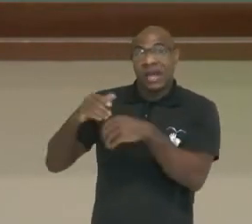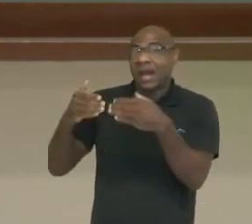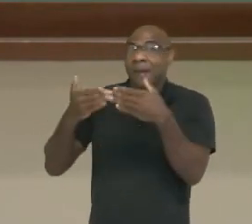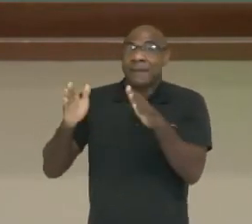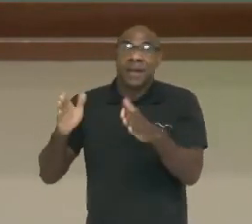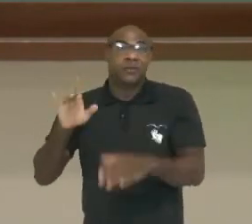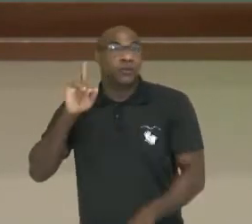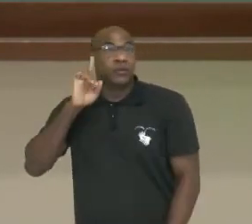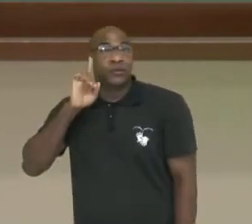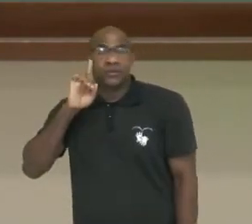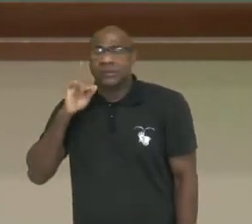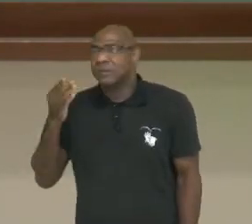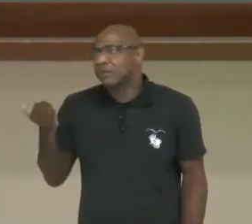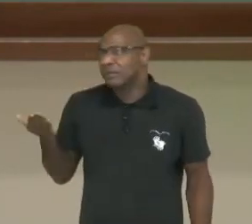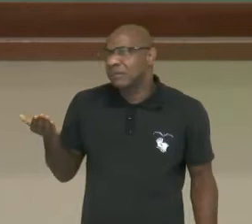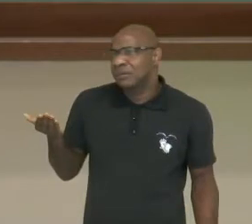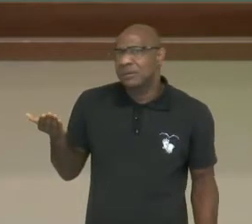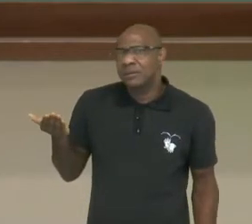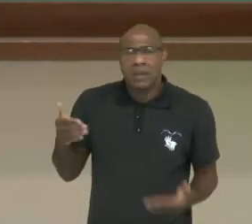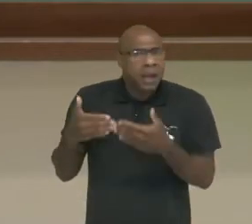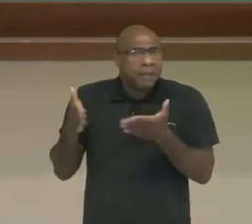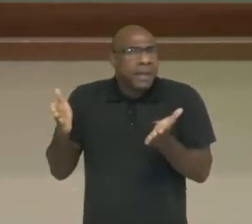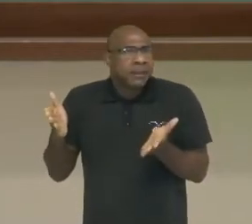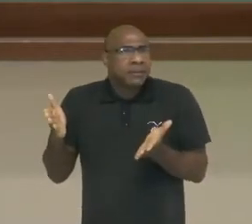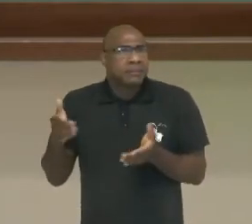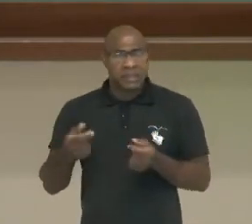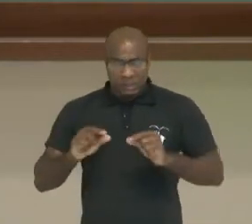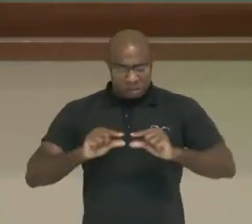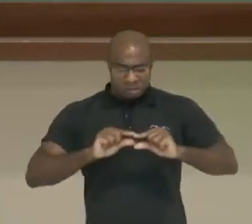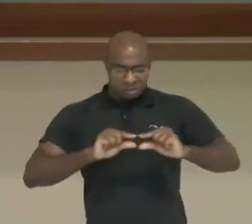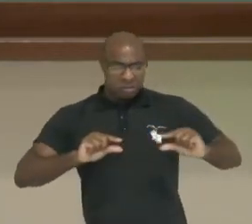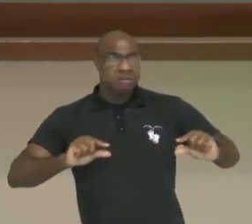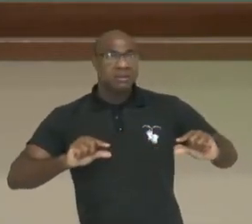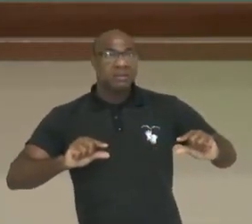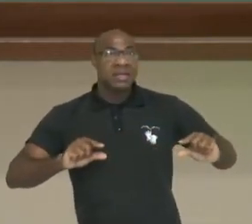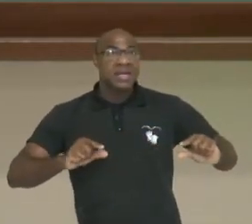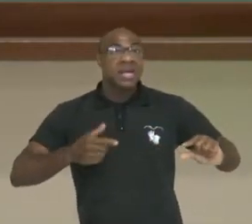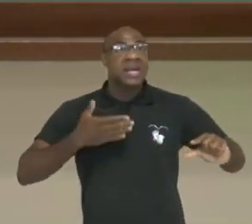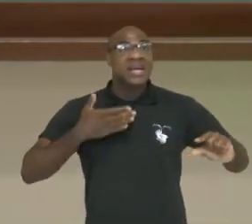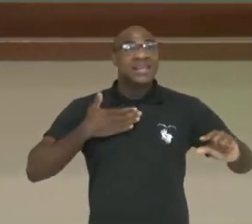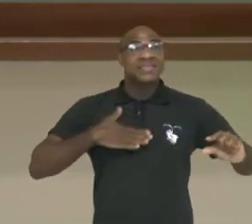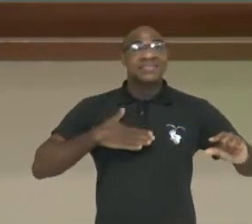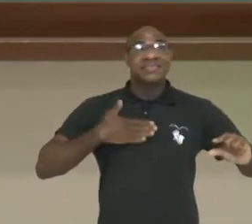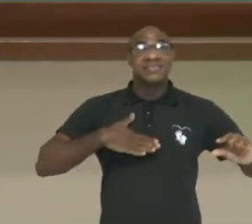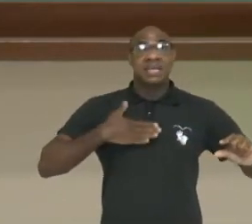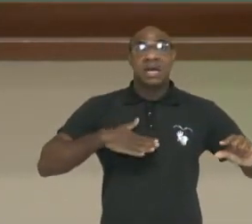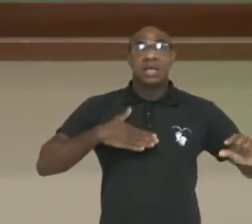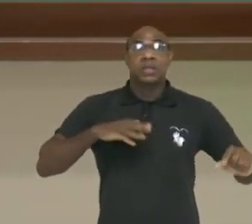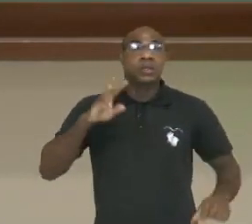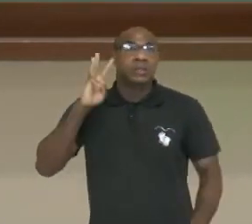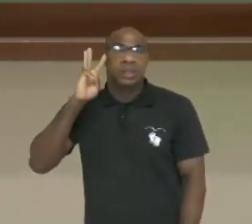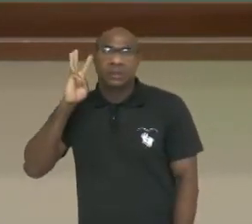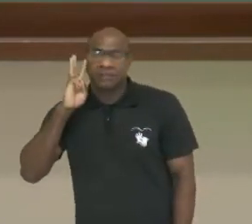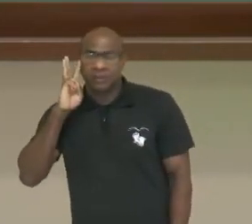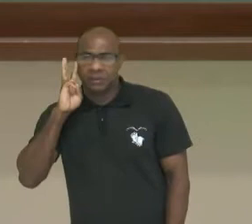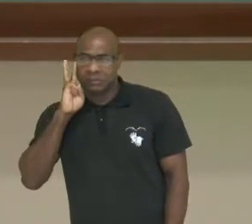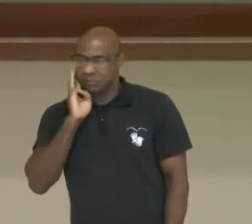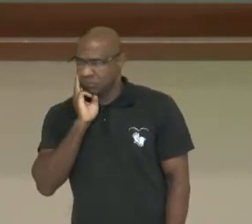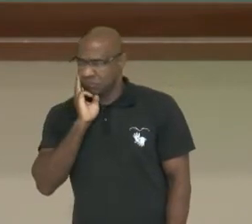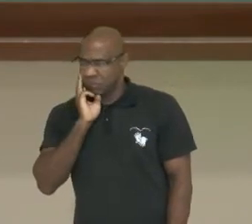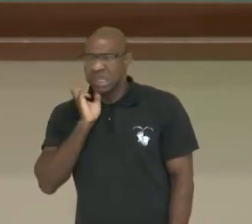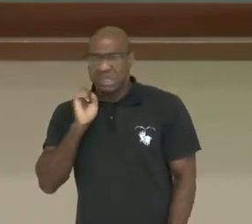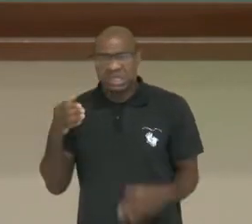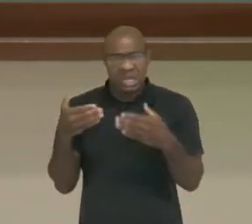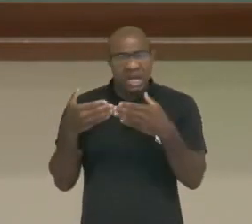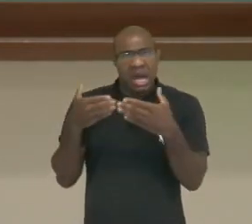os dias. Olha o que acontece ali embaixo que está falando. Descanso semanal terça-feira. Opa! Você abre todos